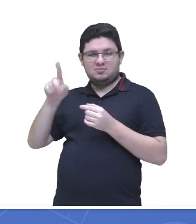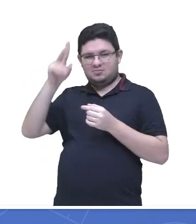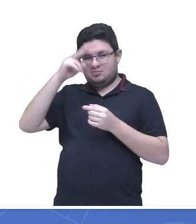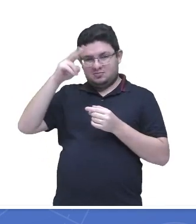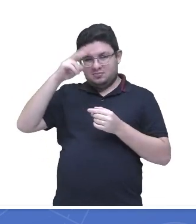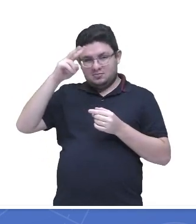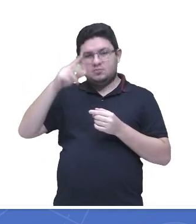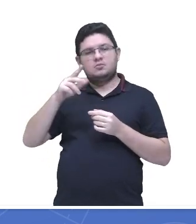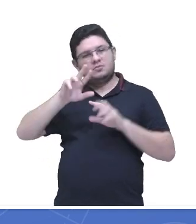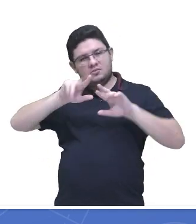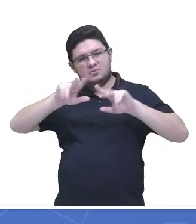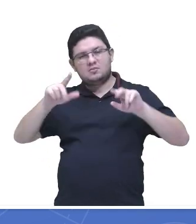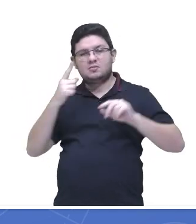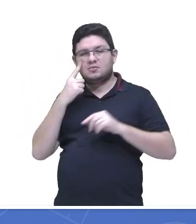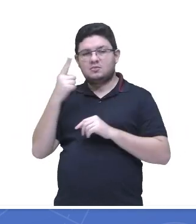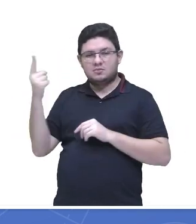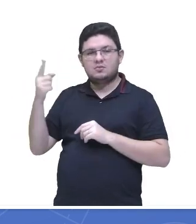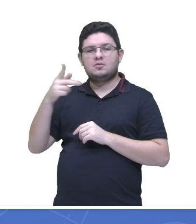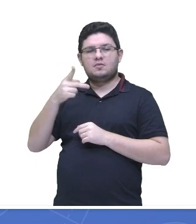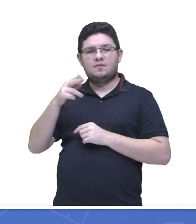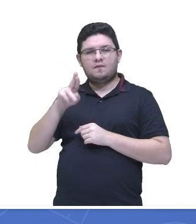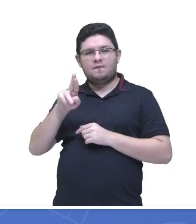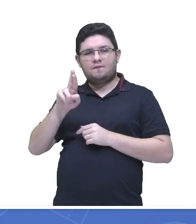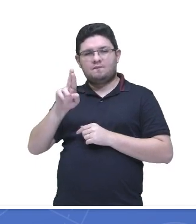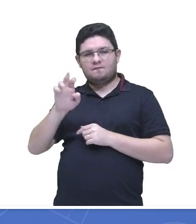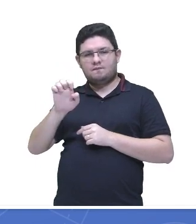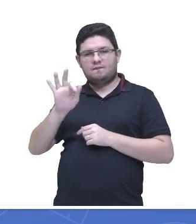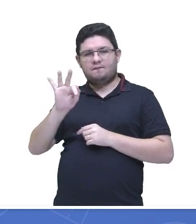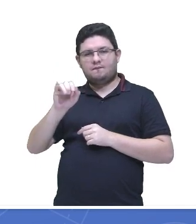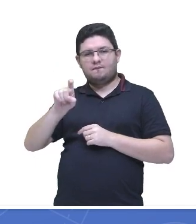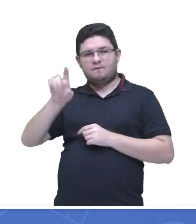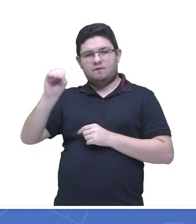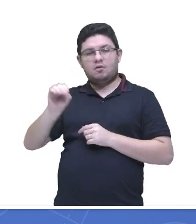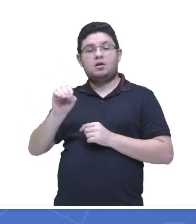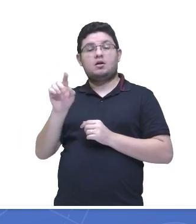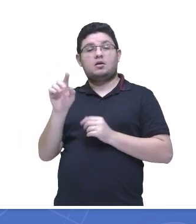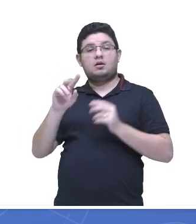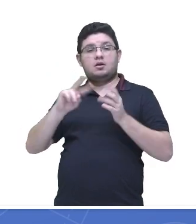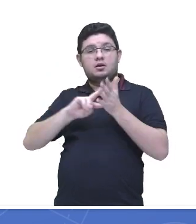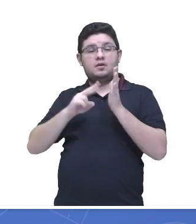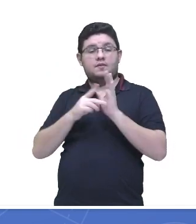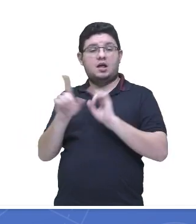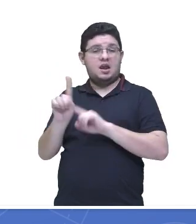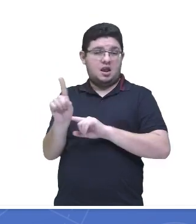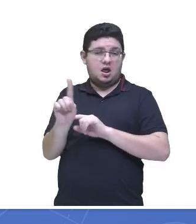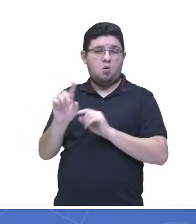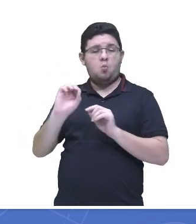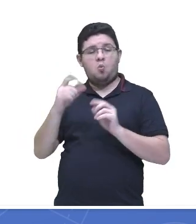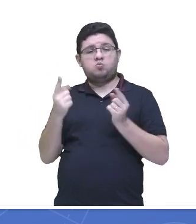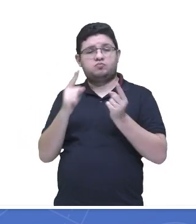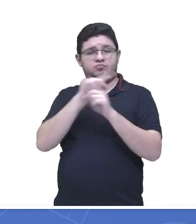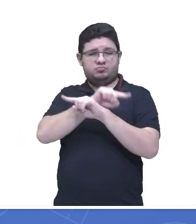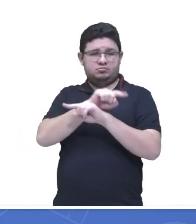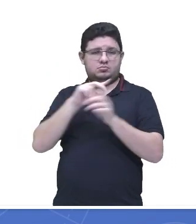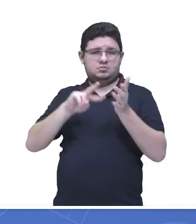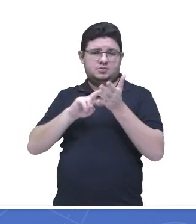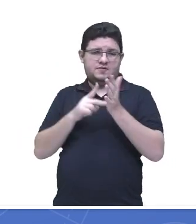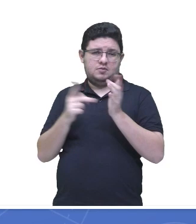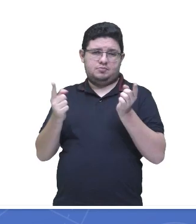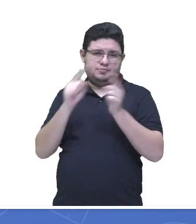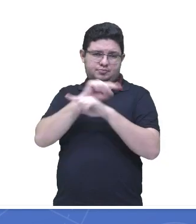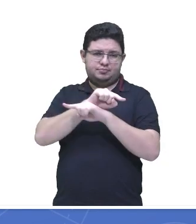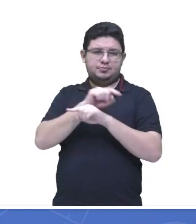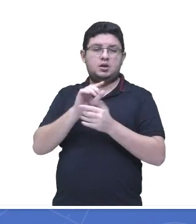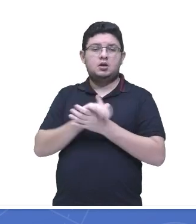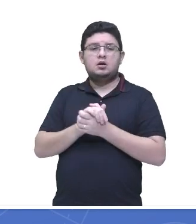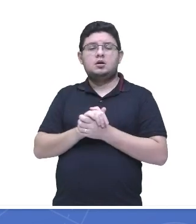vendo aqui comigo, todos indicam negação, oposição, tá? Teacher, posso usar como